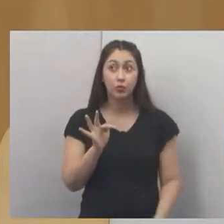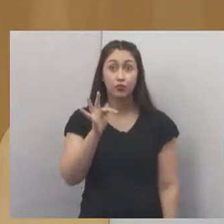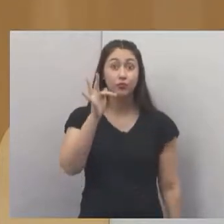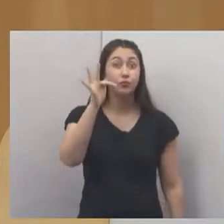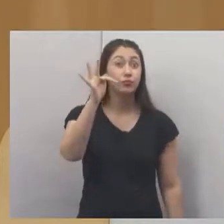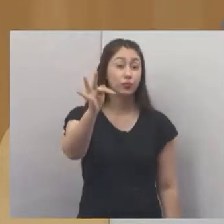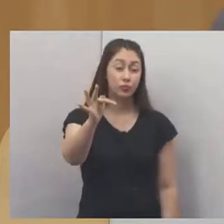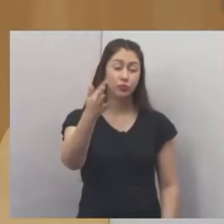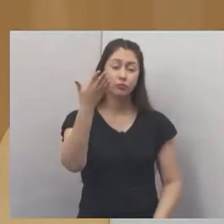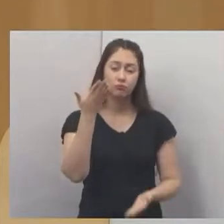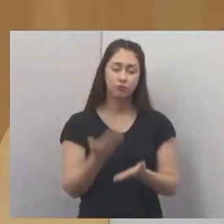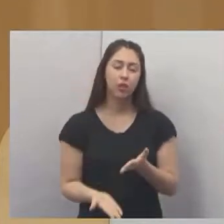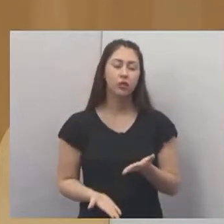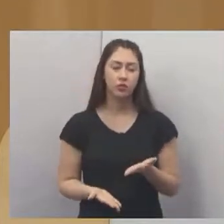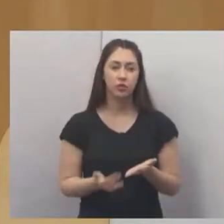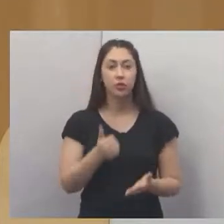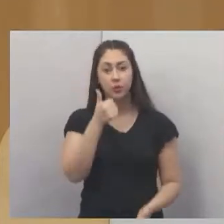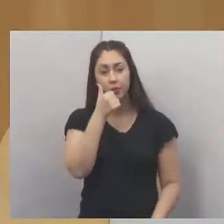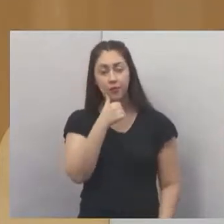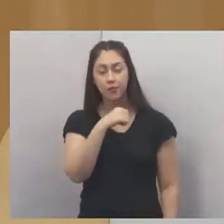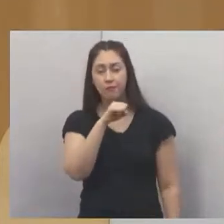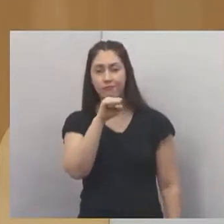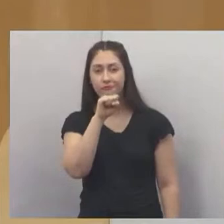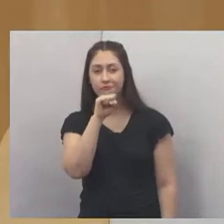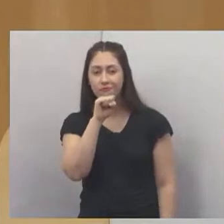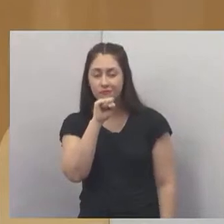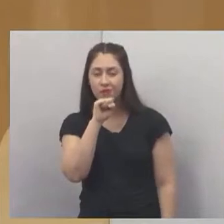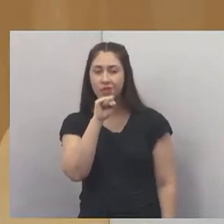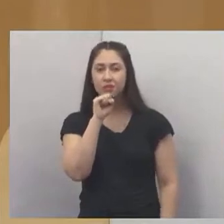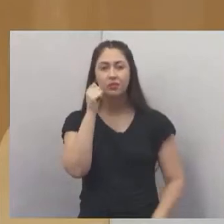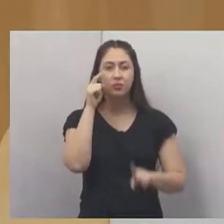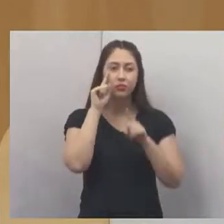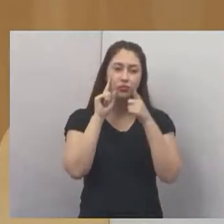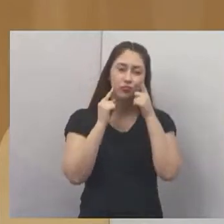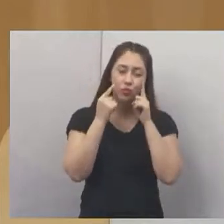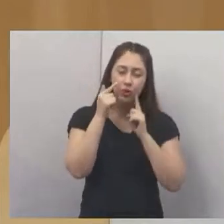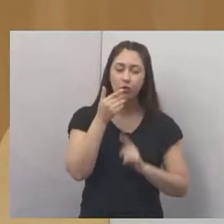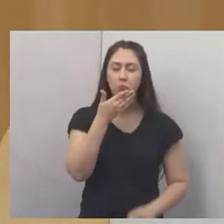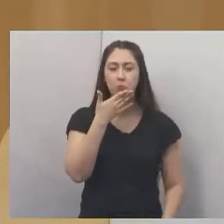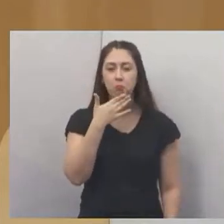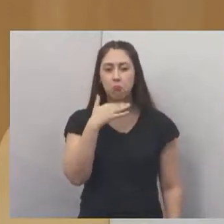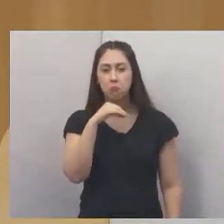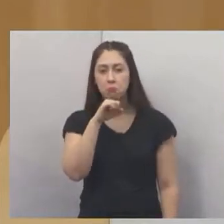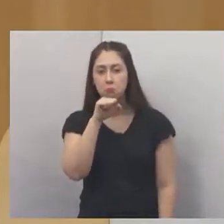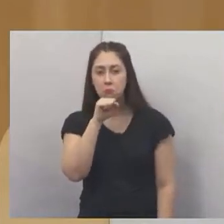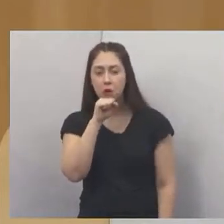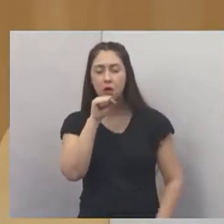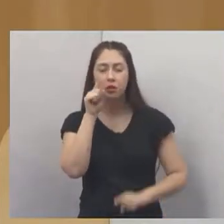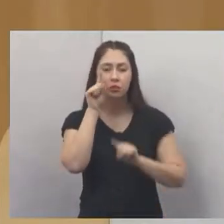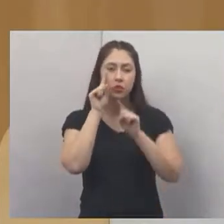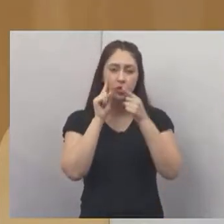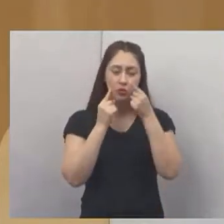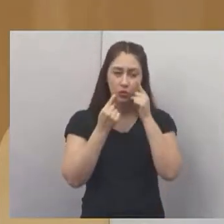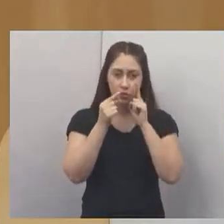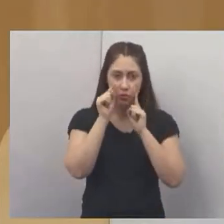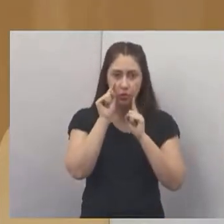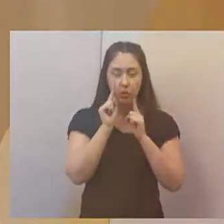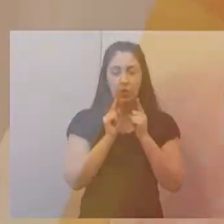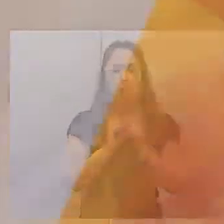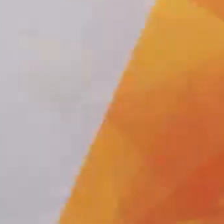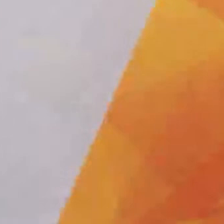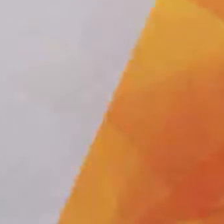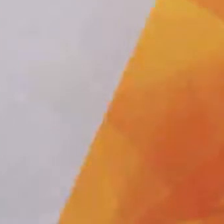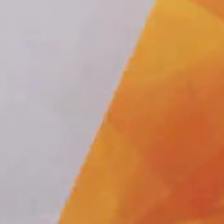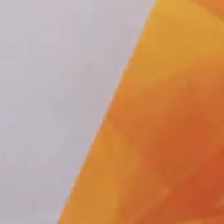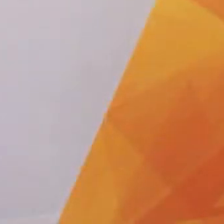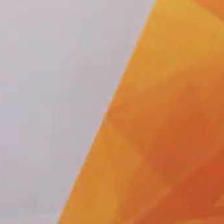nosso país, né? São mães atrás dessas crianças que choram, pais que choram a morte de seus